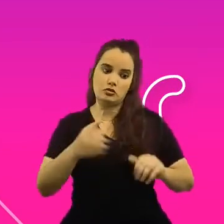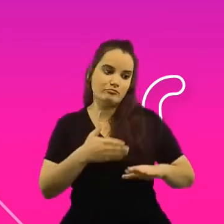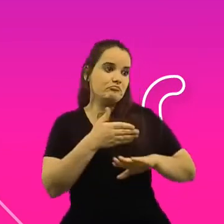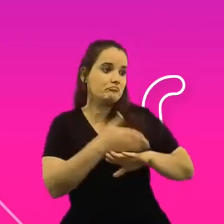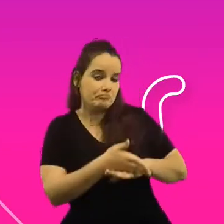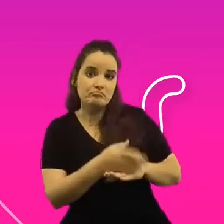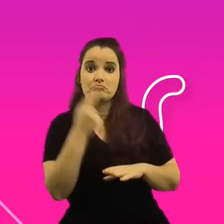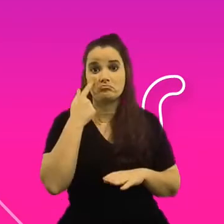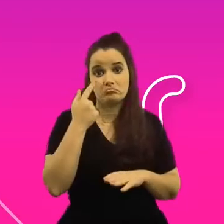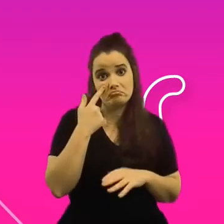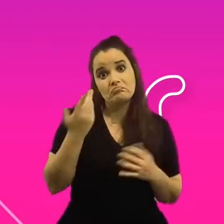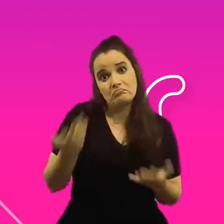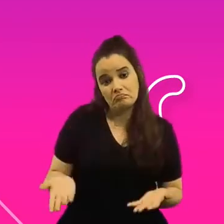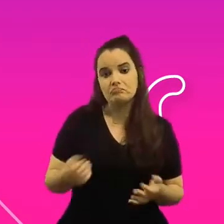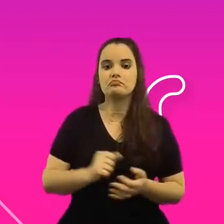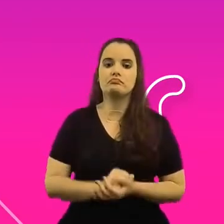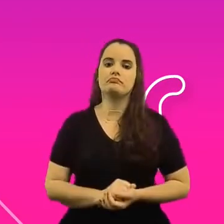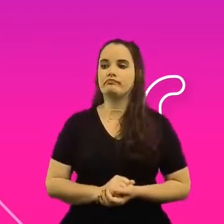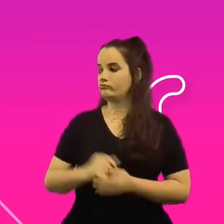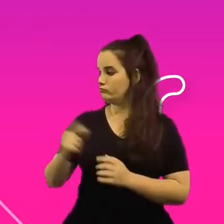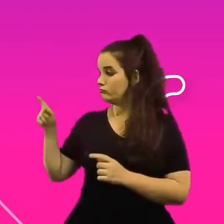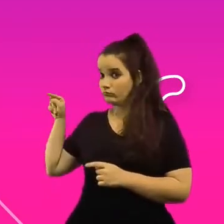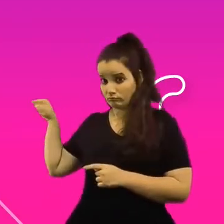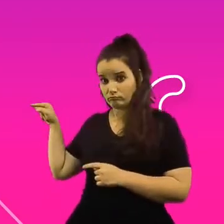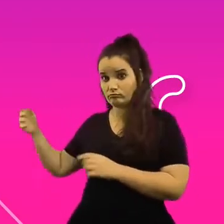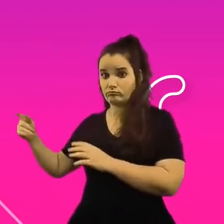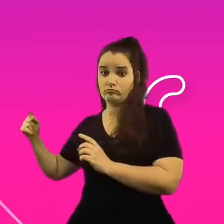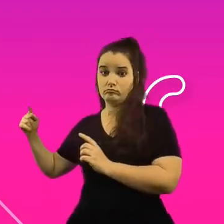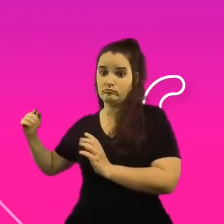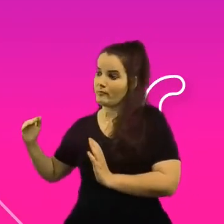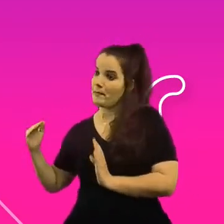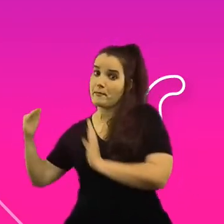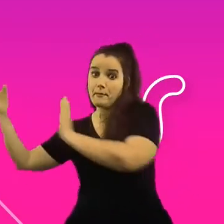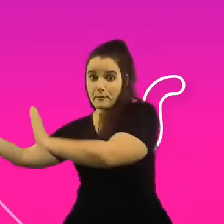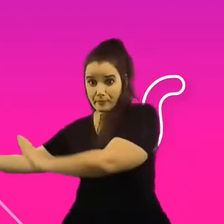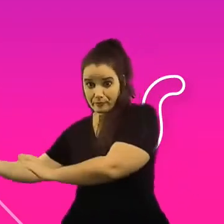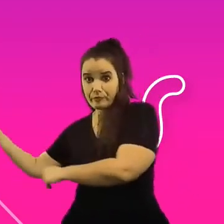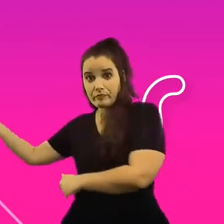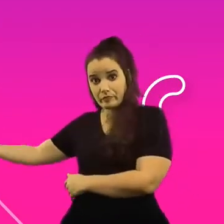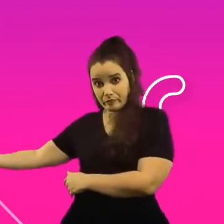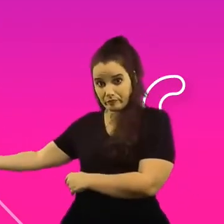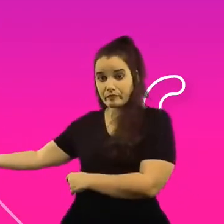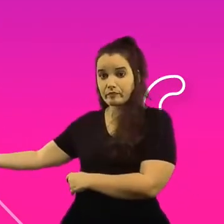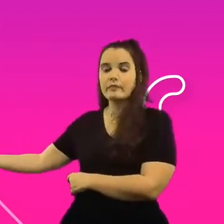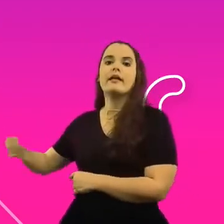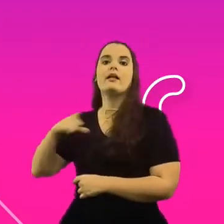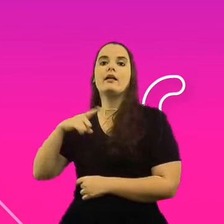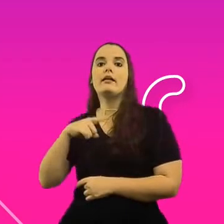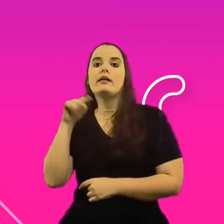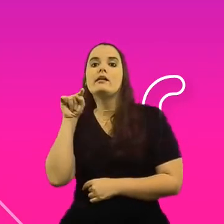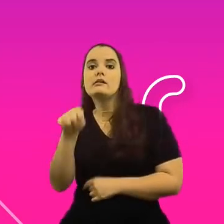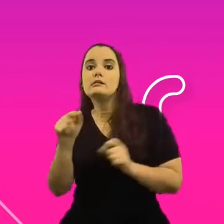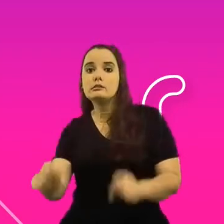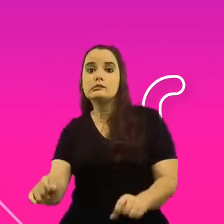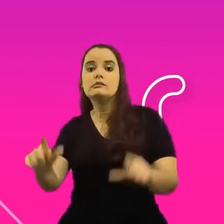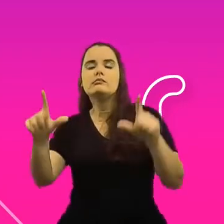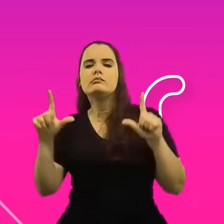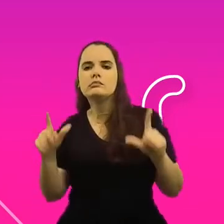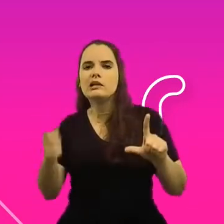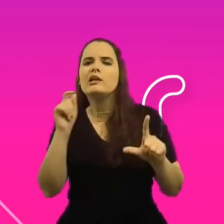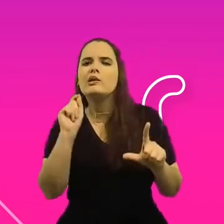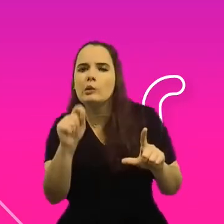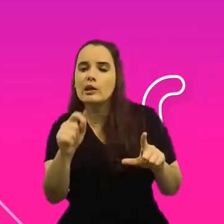Esse item de solução de dados também, a ideia aqui era a gente poder popular com as várias soluções em dados que foram